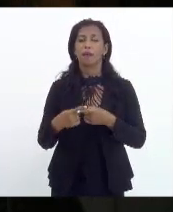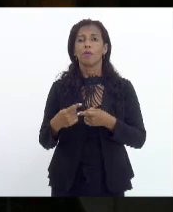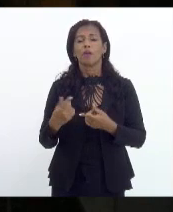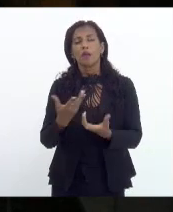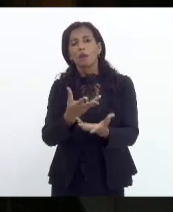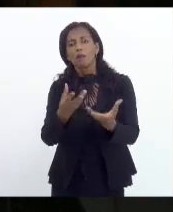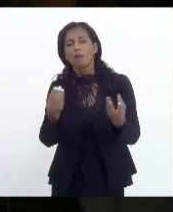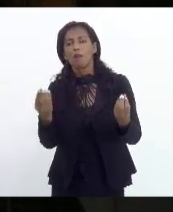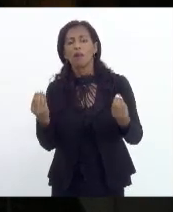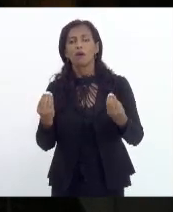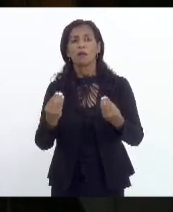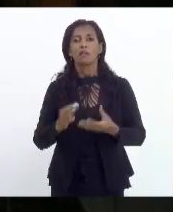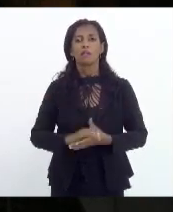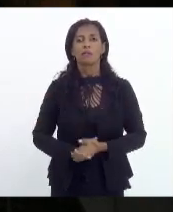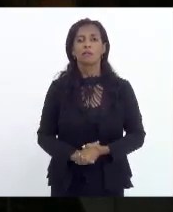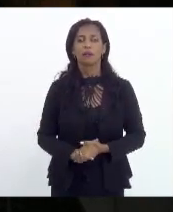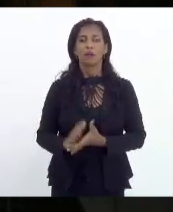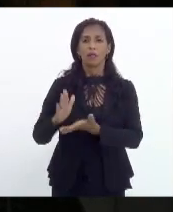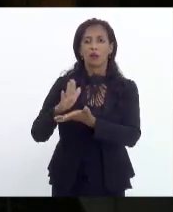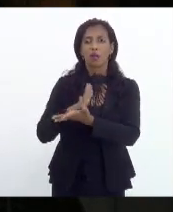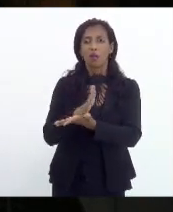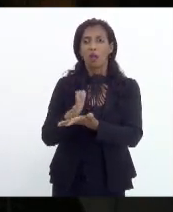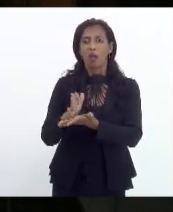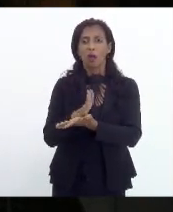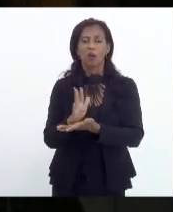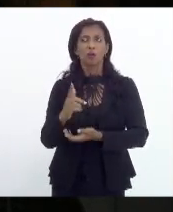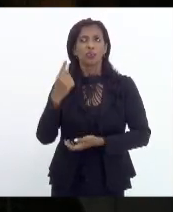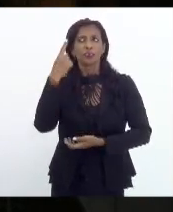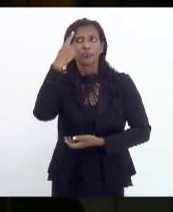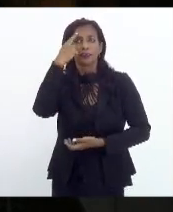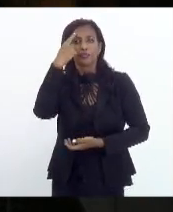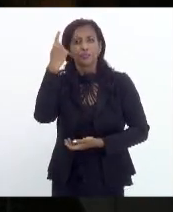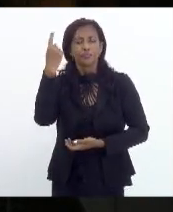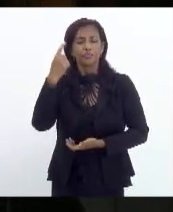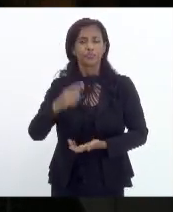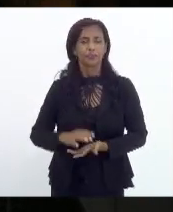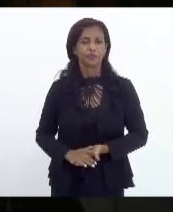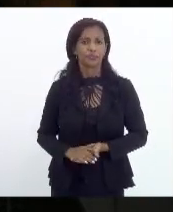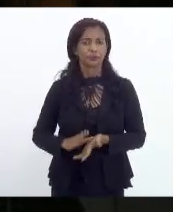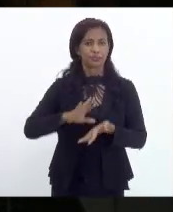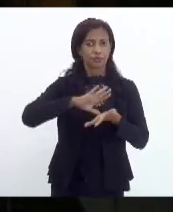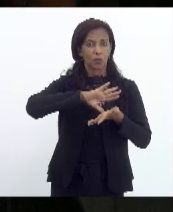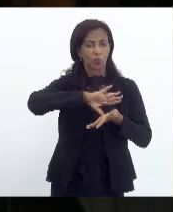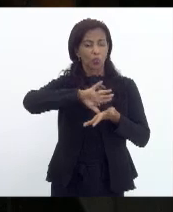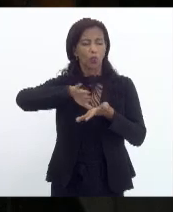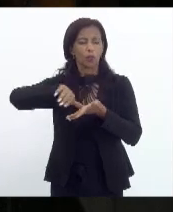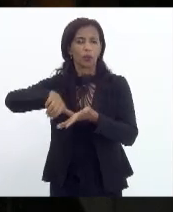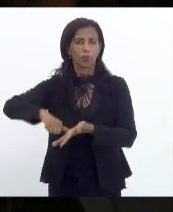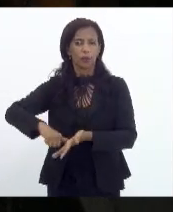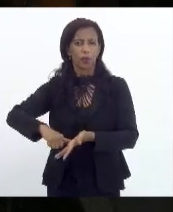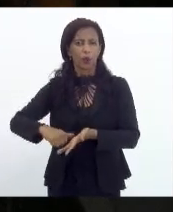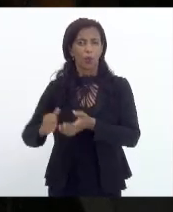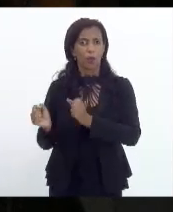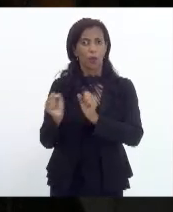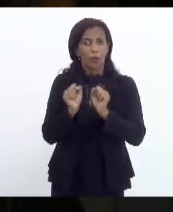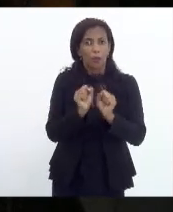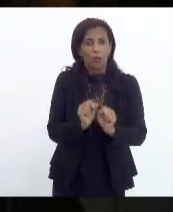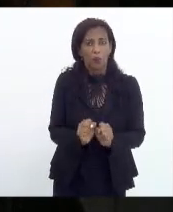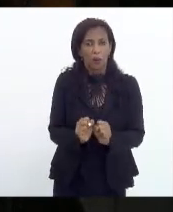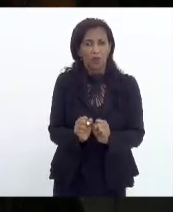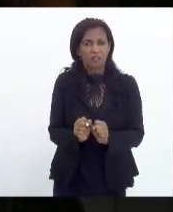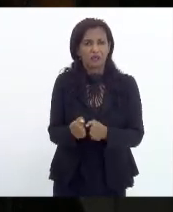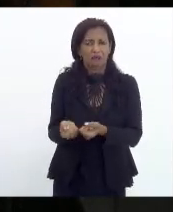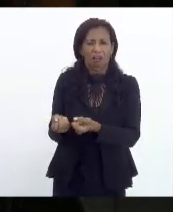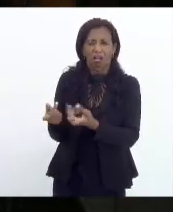muitas vezes alguns tendem a achar que a corrupção possa ser uma